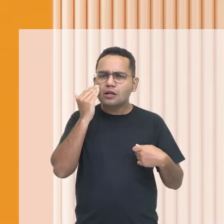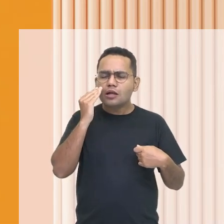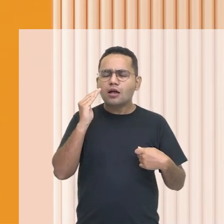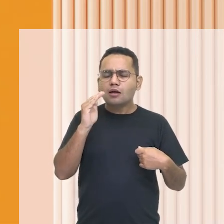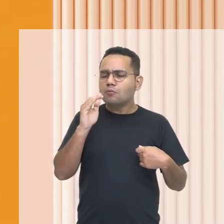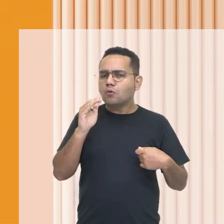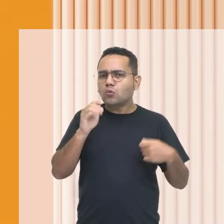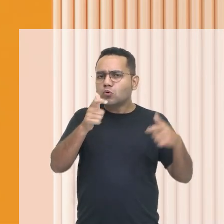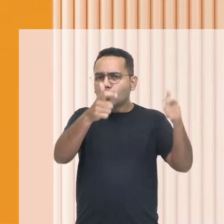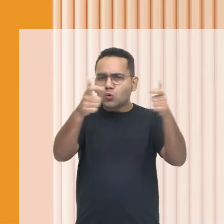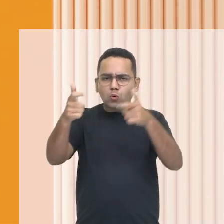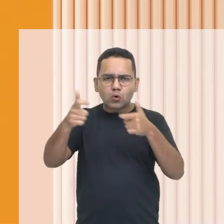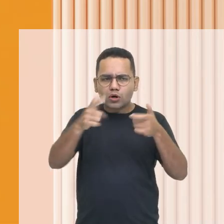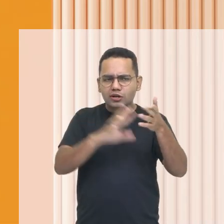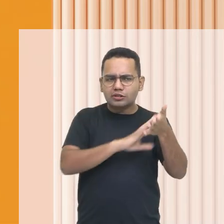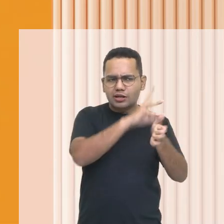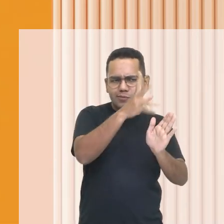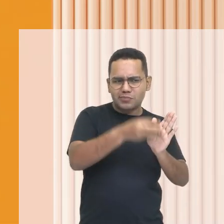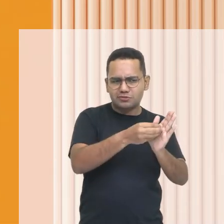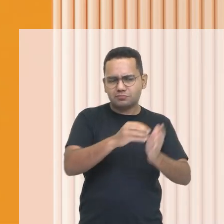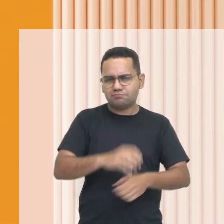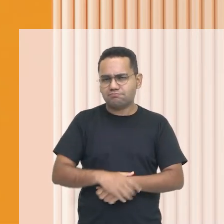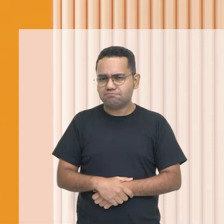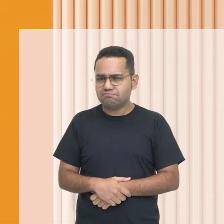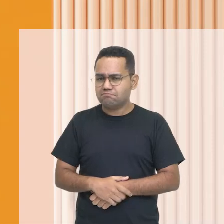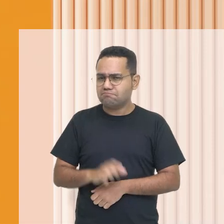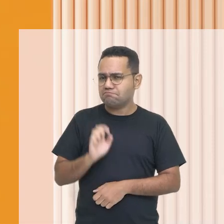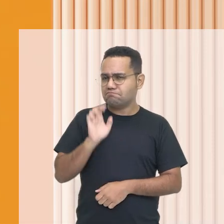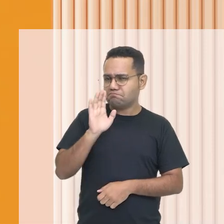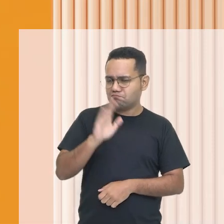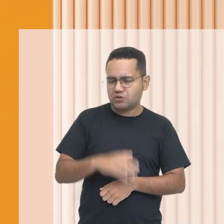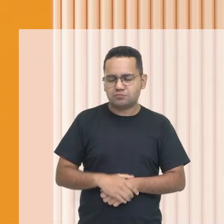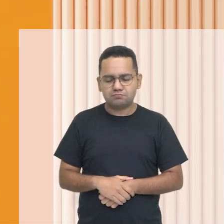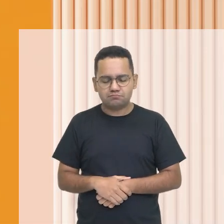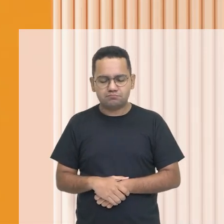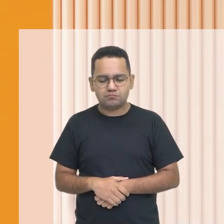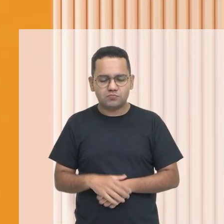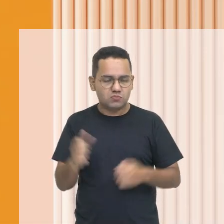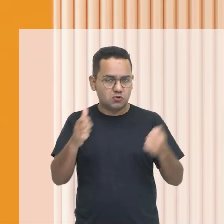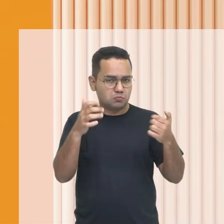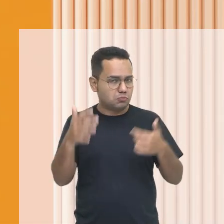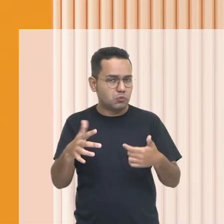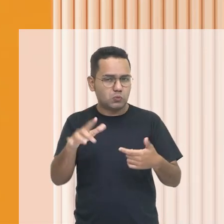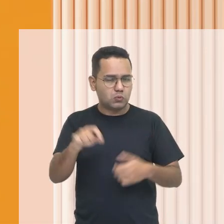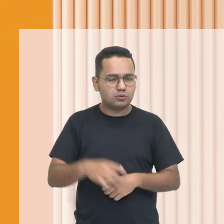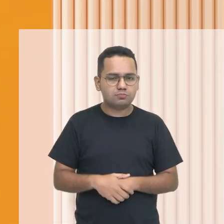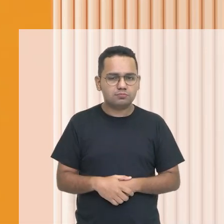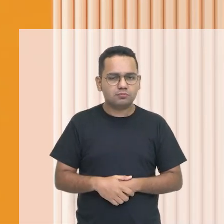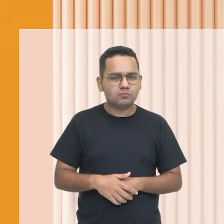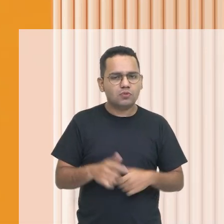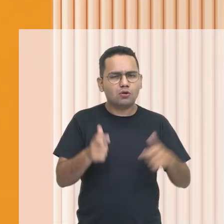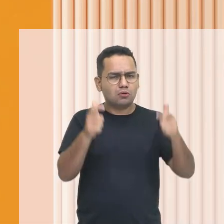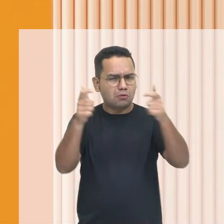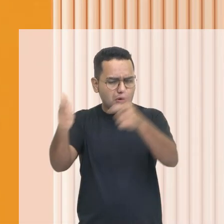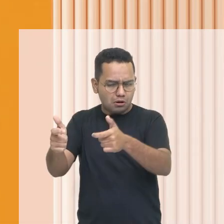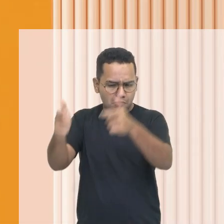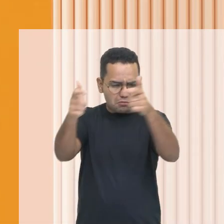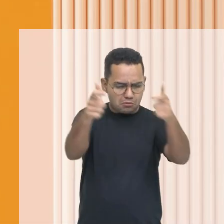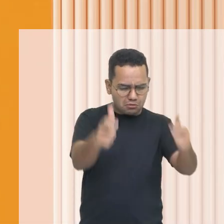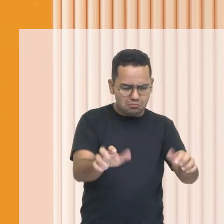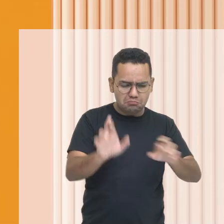região amazônica. E até agora, né, você já falou da Mata Atlântica, do